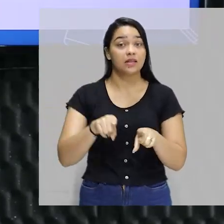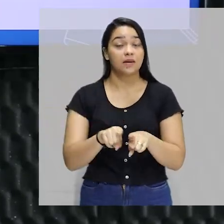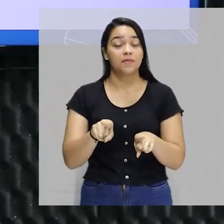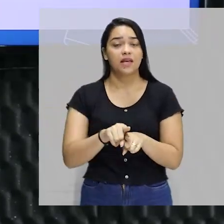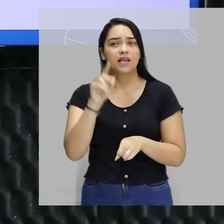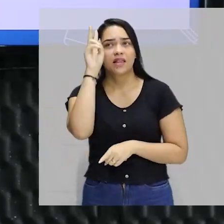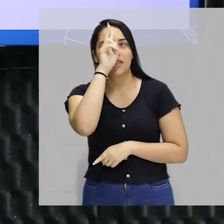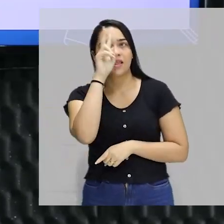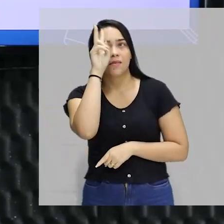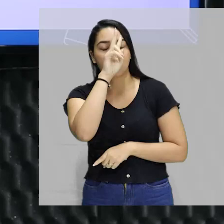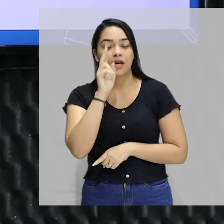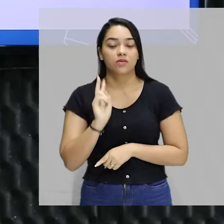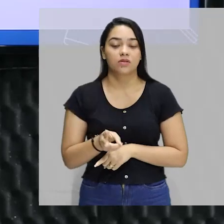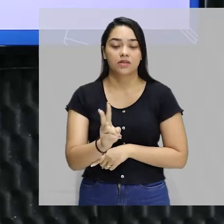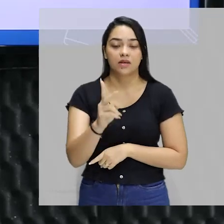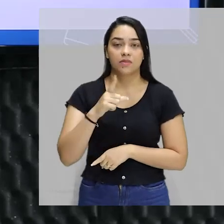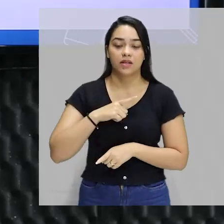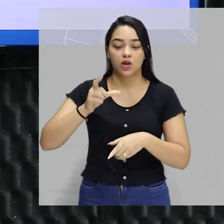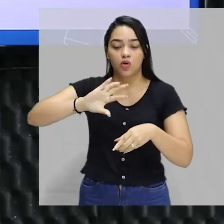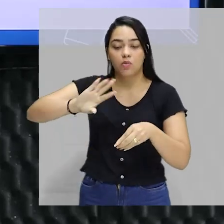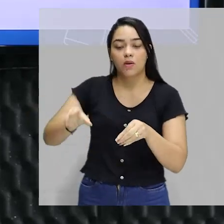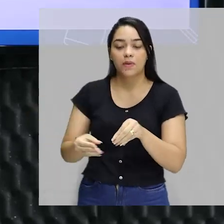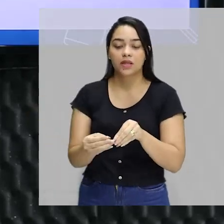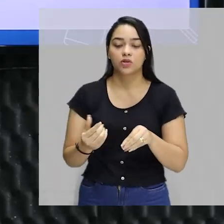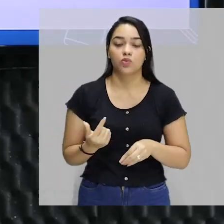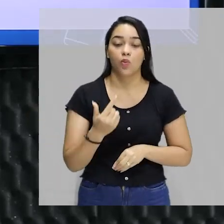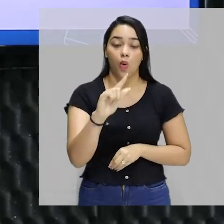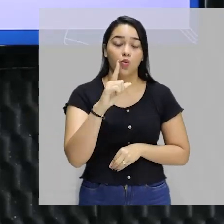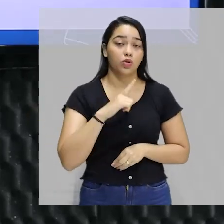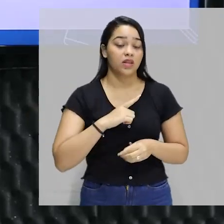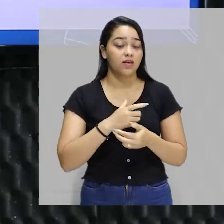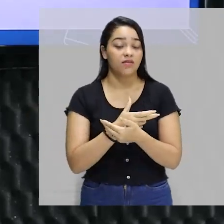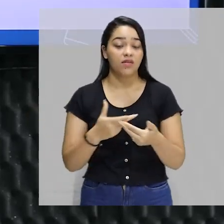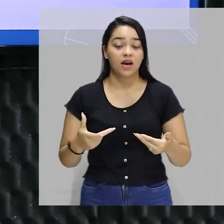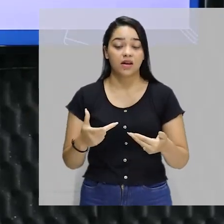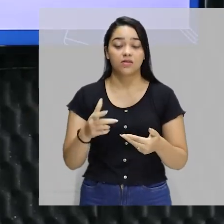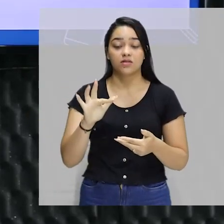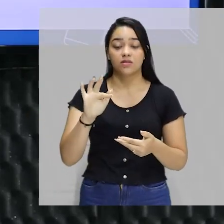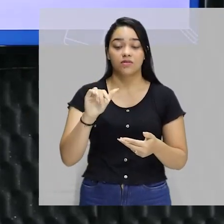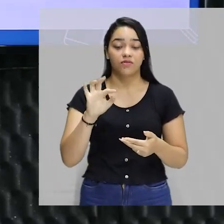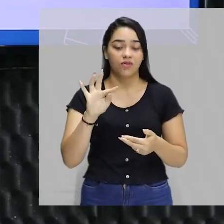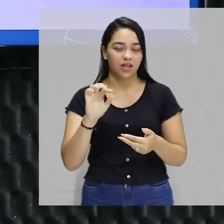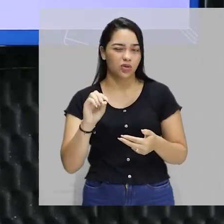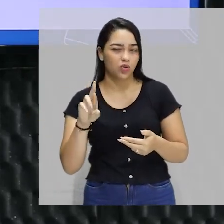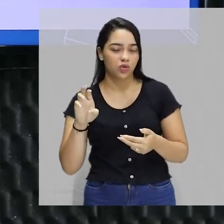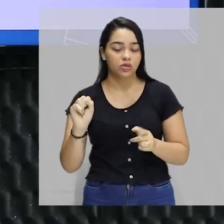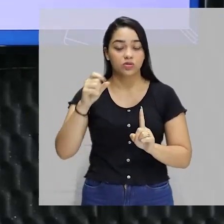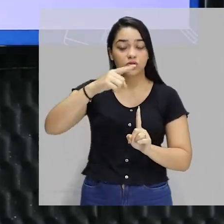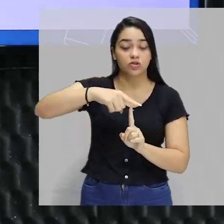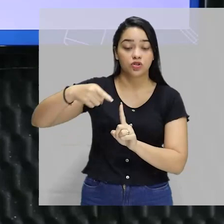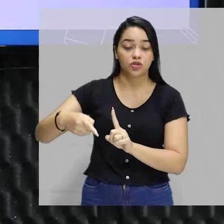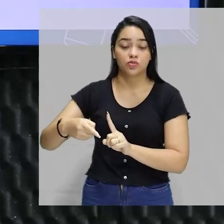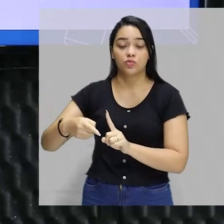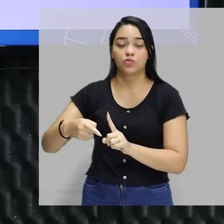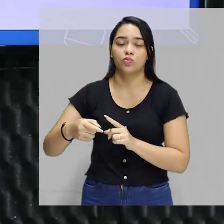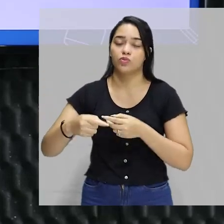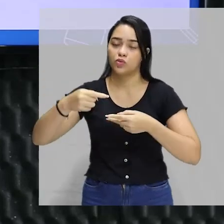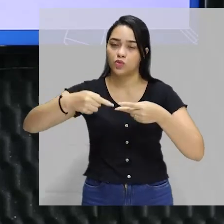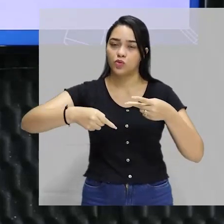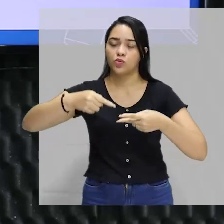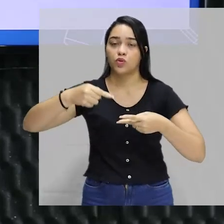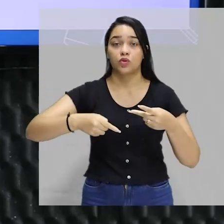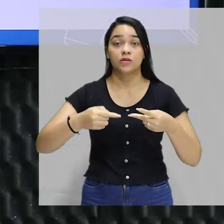lembrando que sempre um vai estar complementando o outro, né? Eu vou ter tantos fatores pragmáticos como também fatores